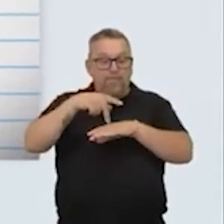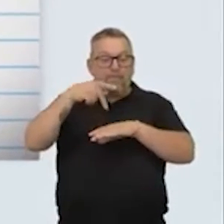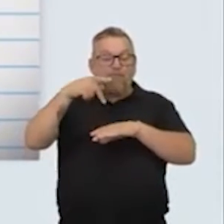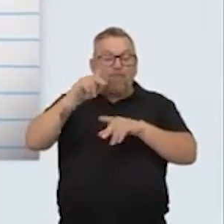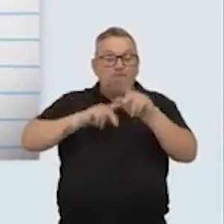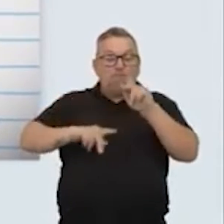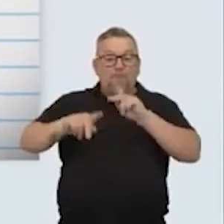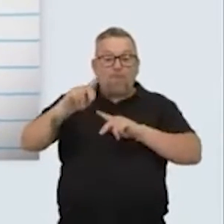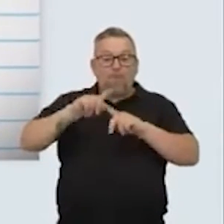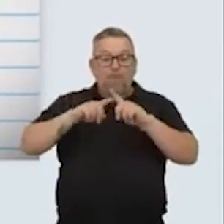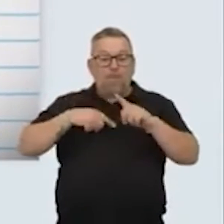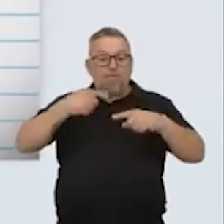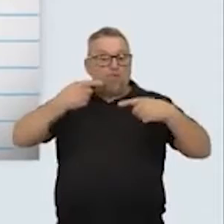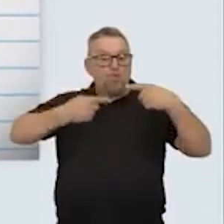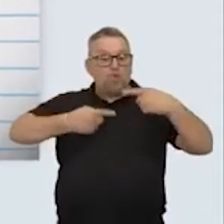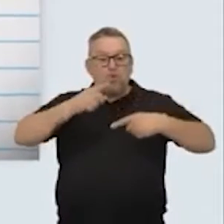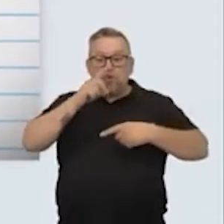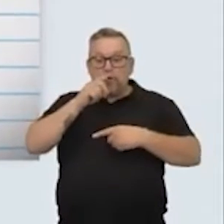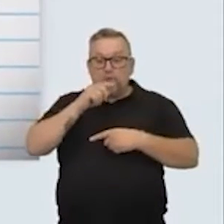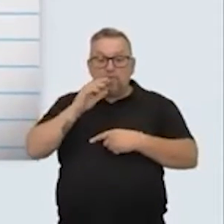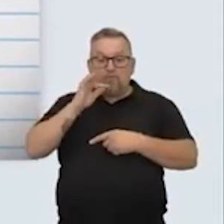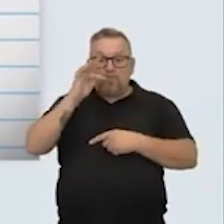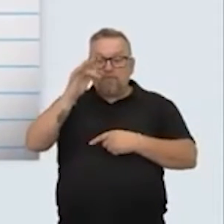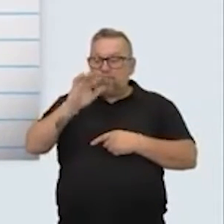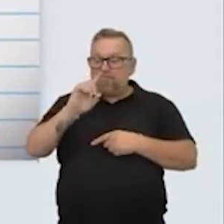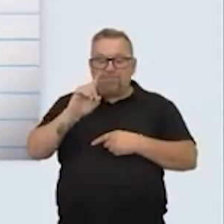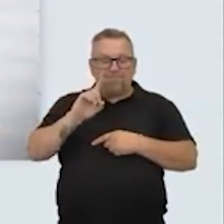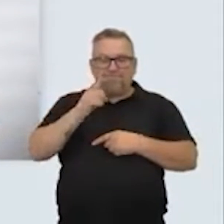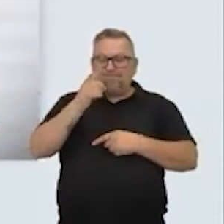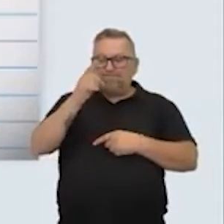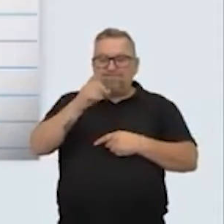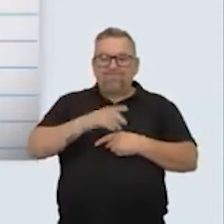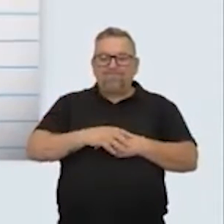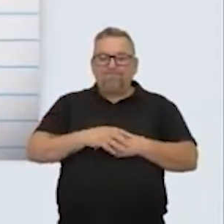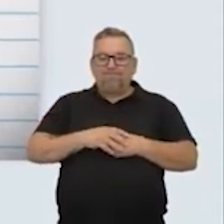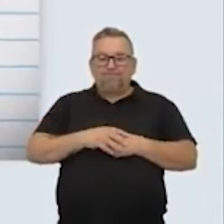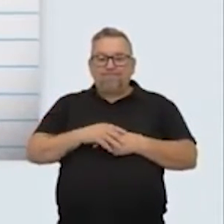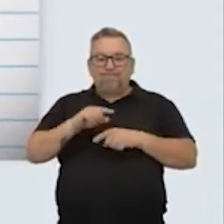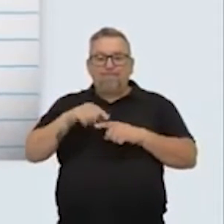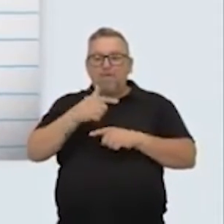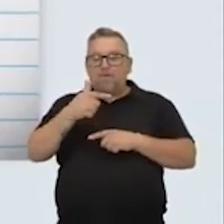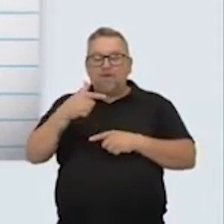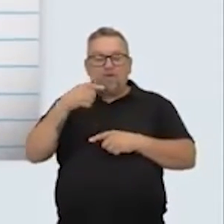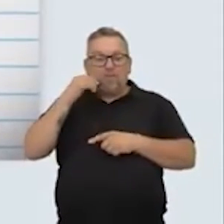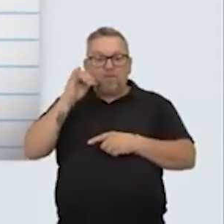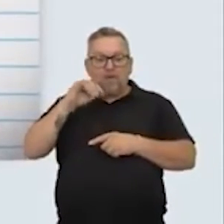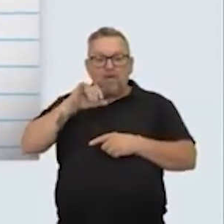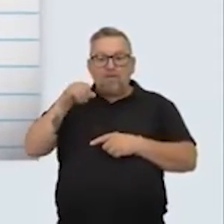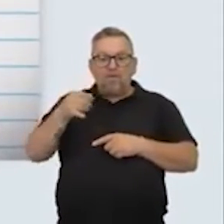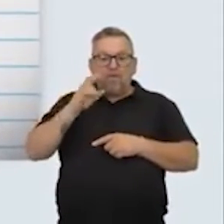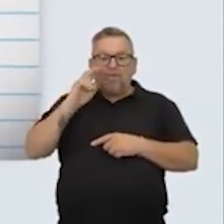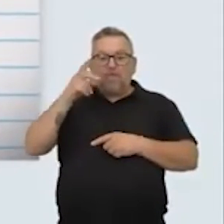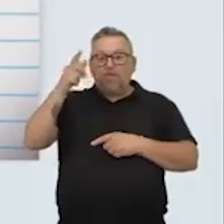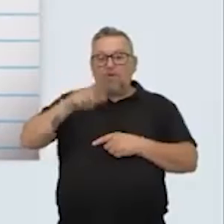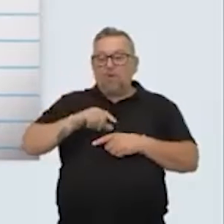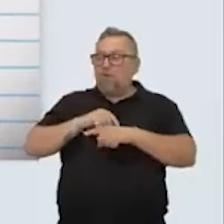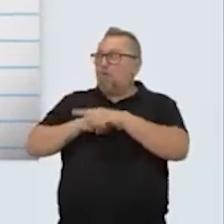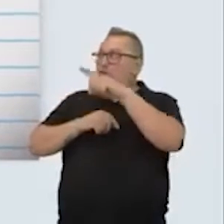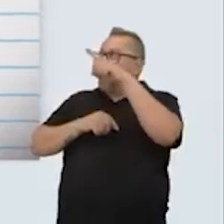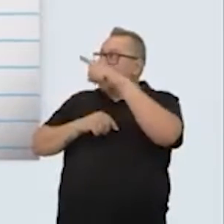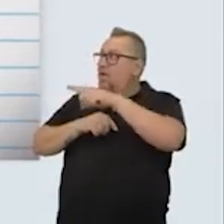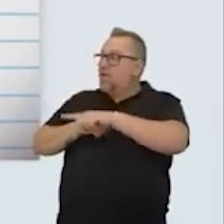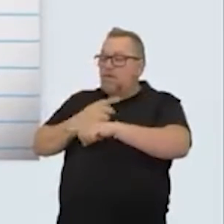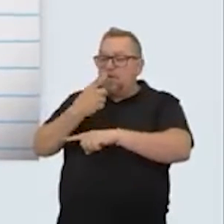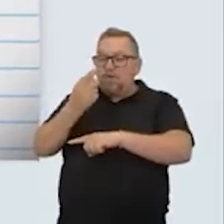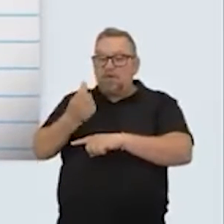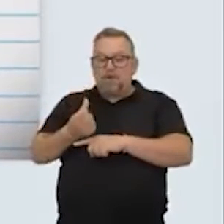povos por disputa de água em um futuro não muito distante. Não lave suas mãos para isso e aproveite para assistir aos outros 16 vídeos